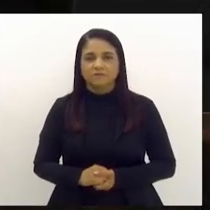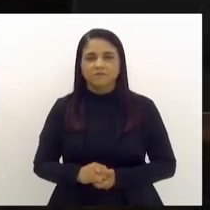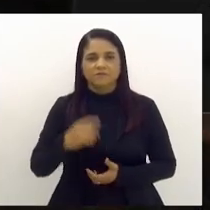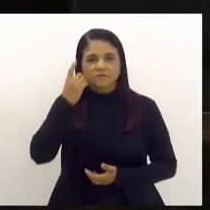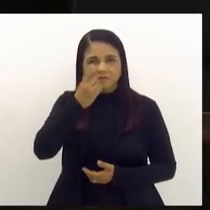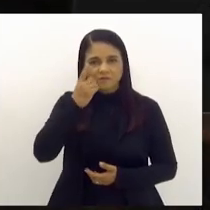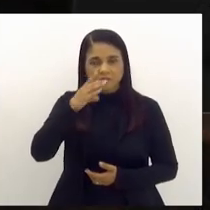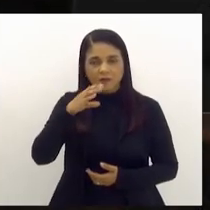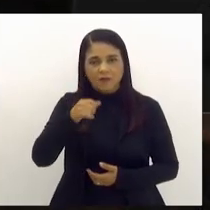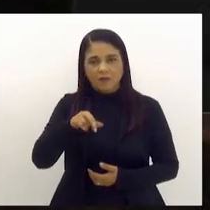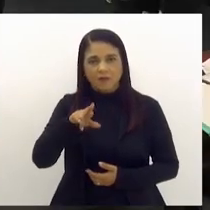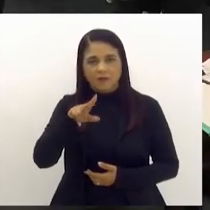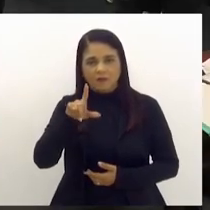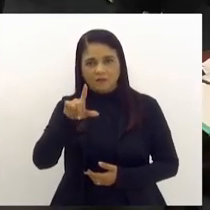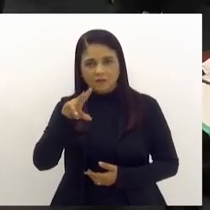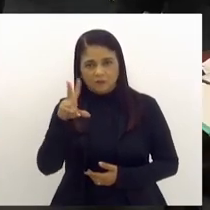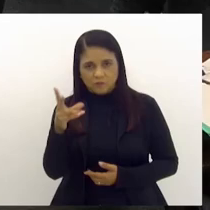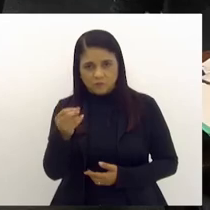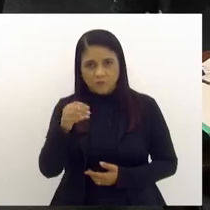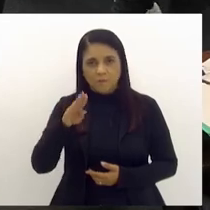Deputado Carlinhos BNH.